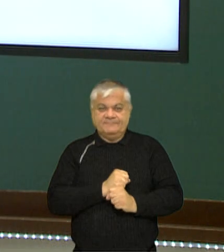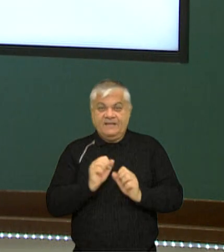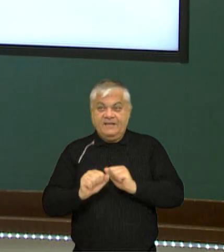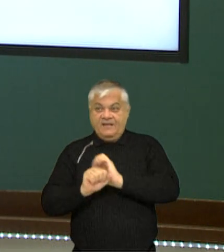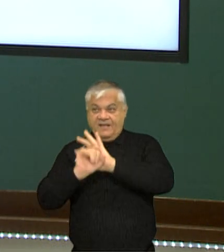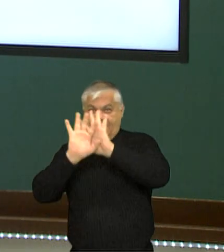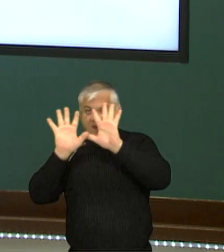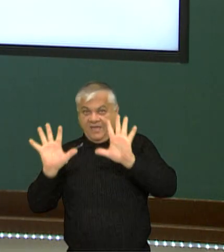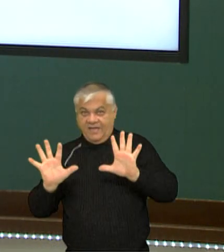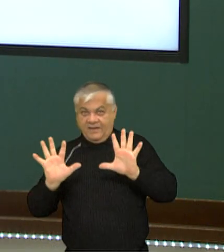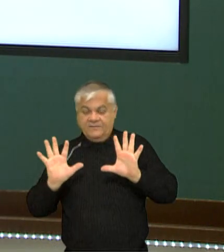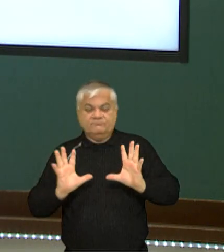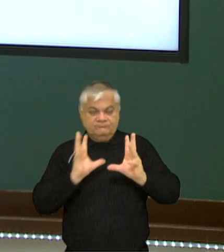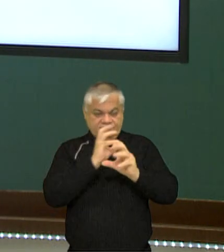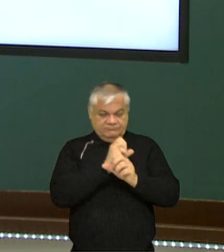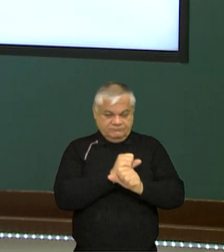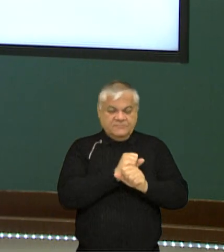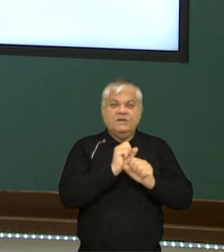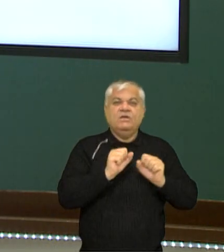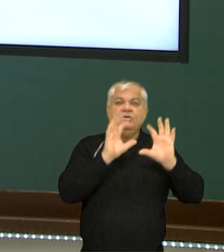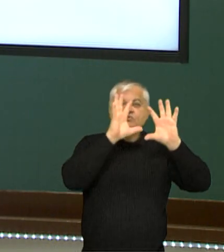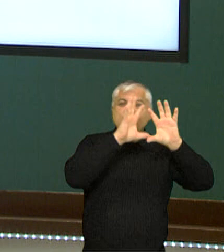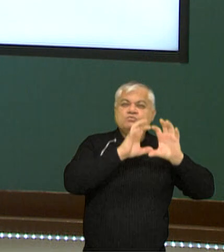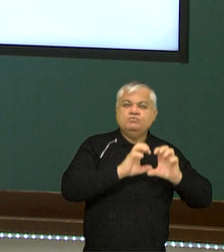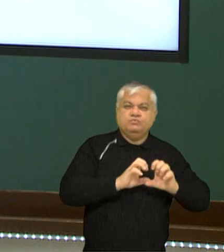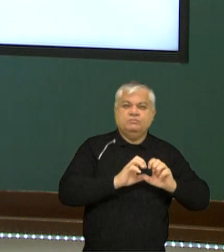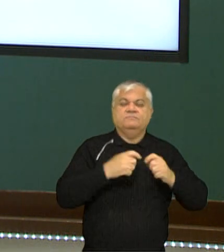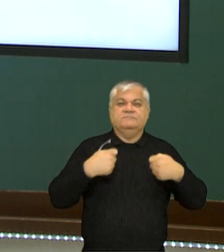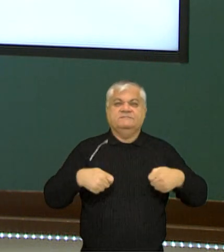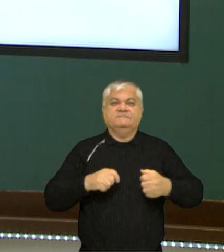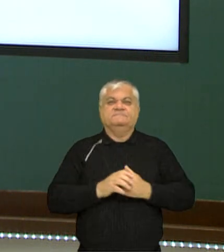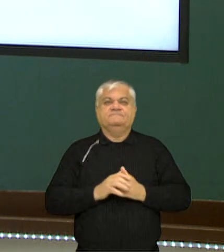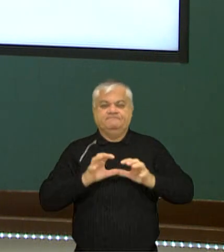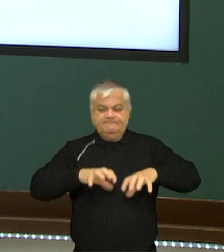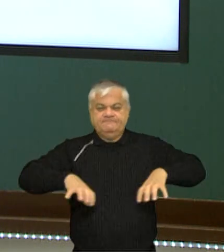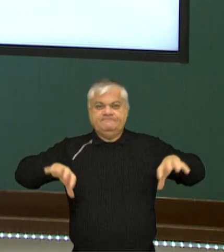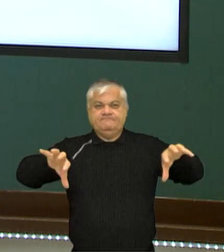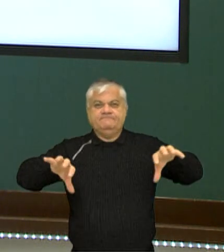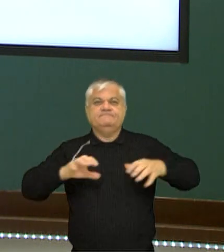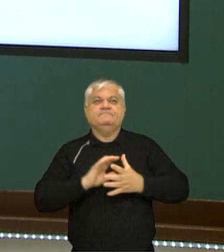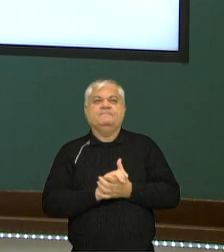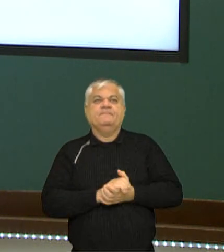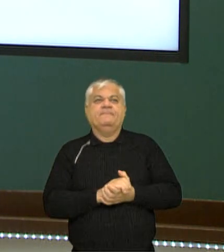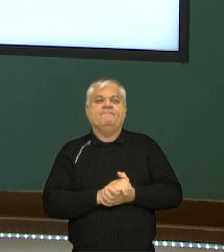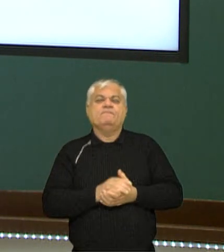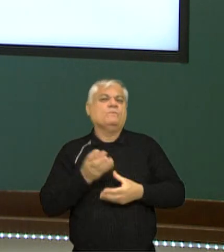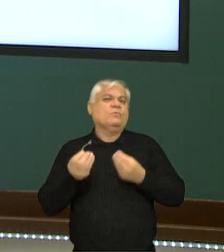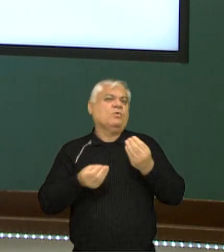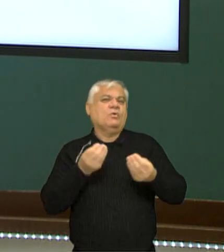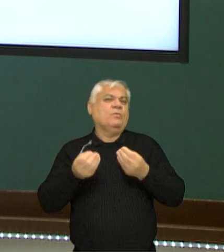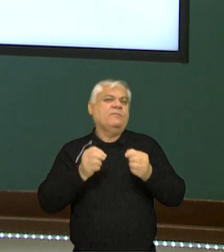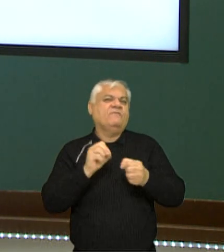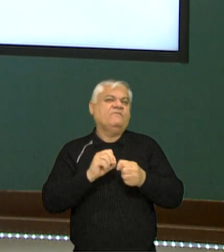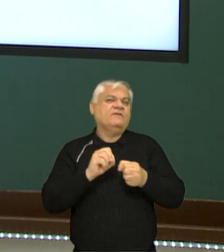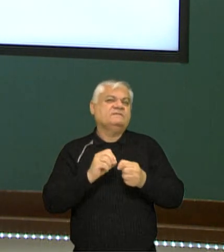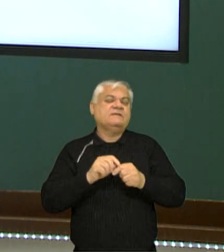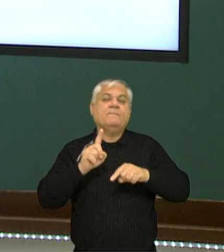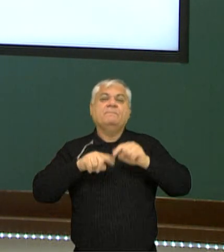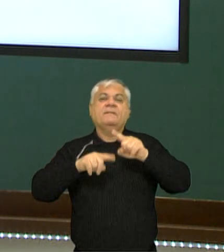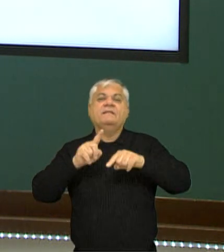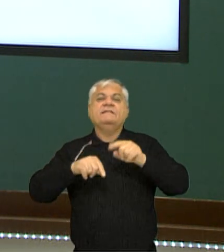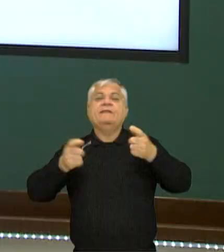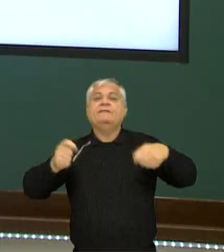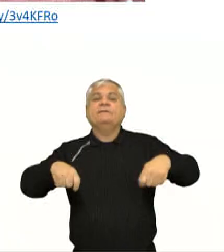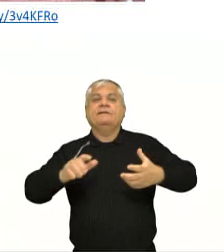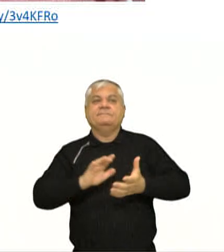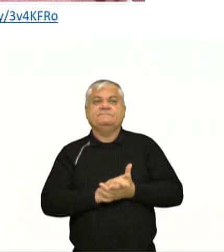claras e um conjunto desses de peças escuras, tá bom? Como nós podemos fazer? Quais são os materiais possíveis para